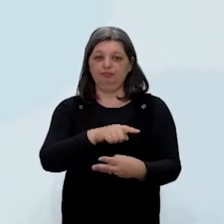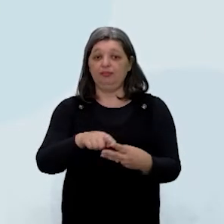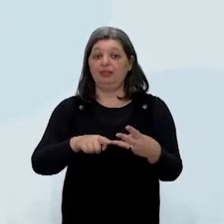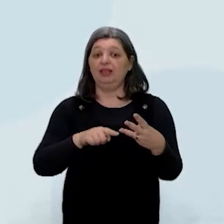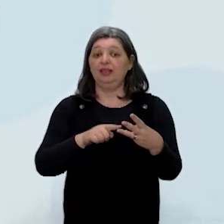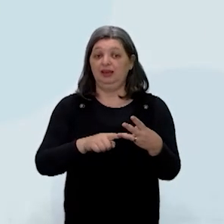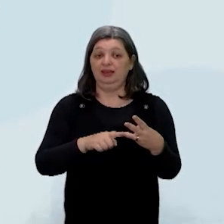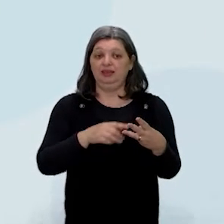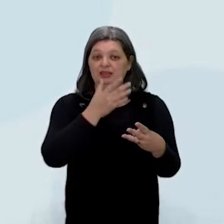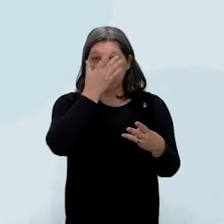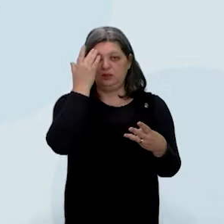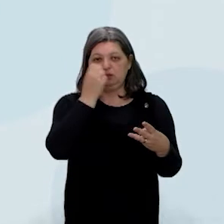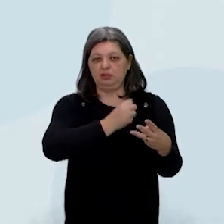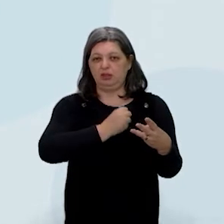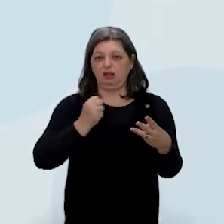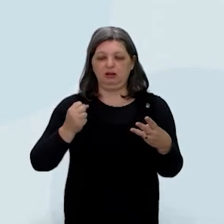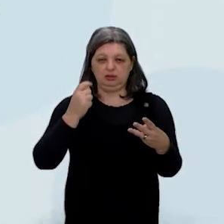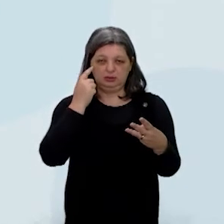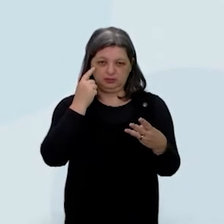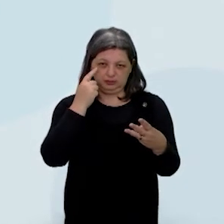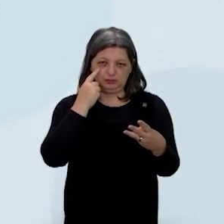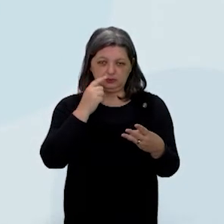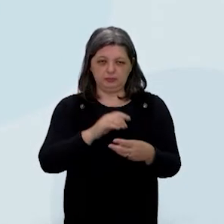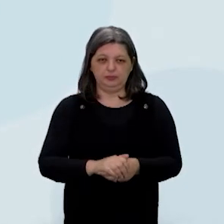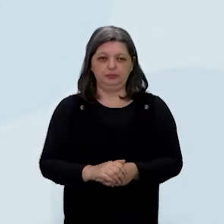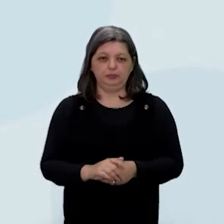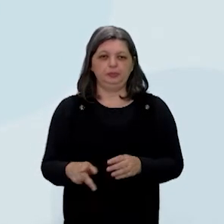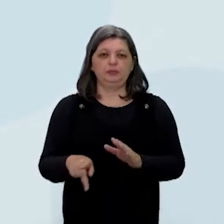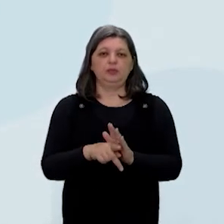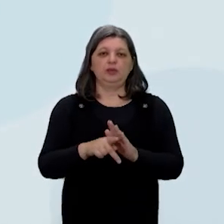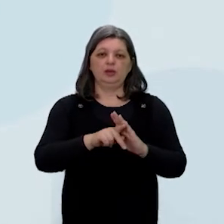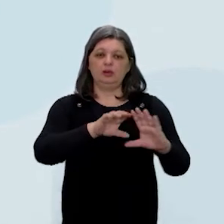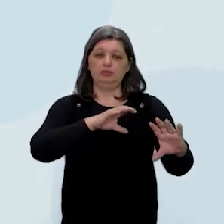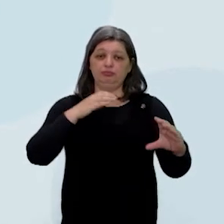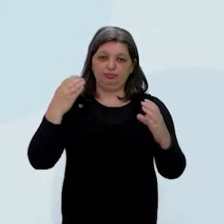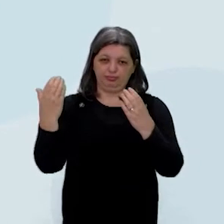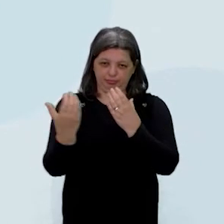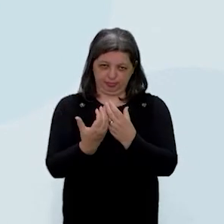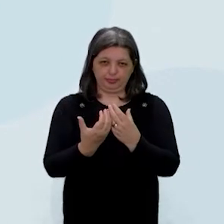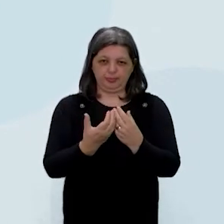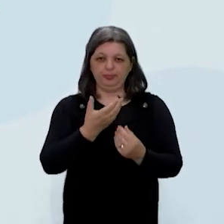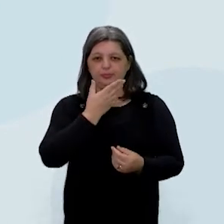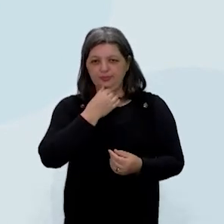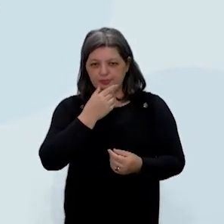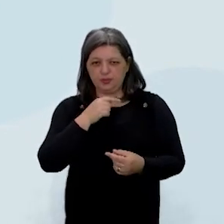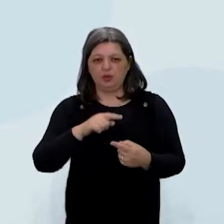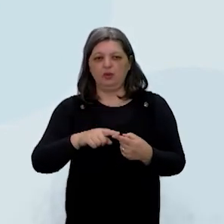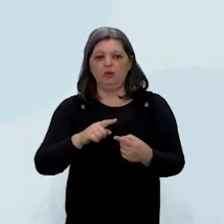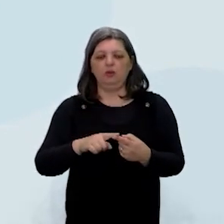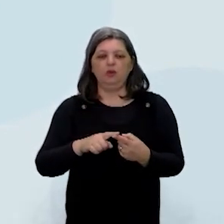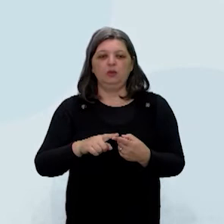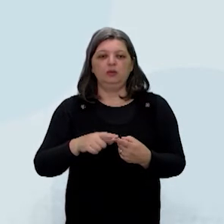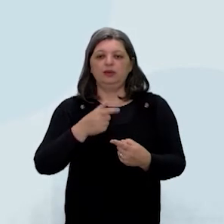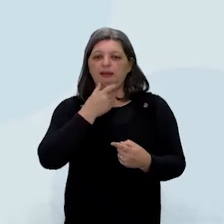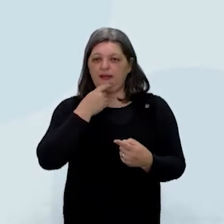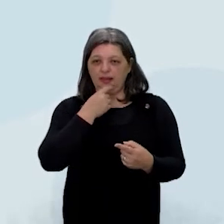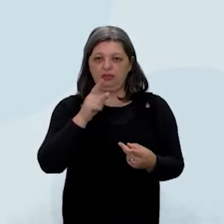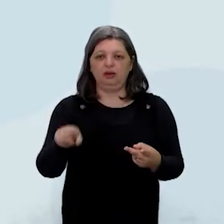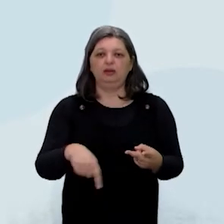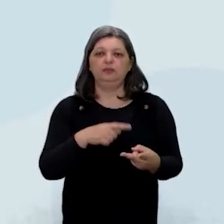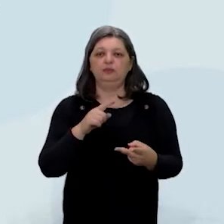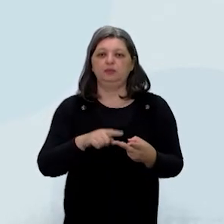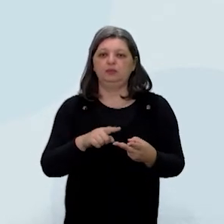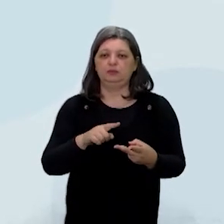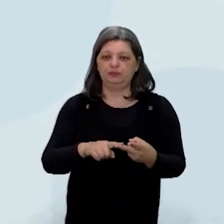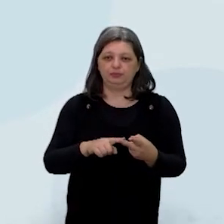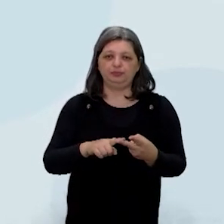né? Então estão aí na Conferência de Alta, Winston Churchill, né, da Inglaterra, Franklin Roosevelt, presidente